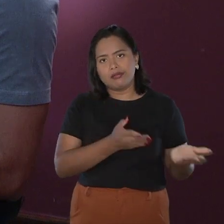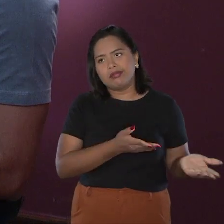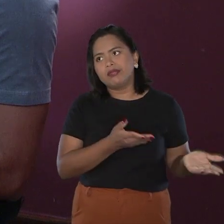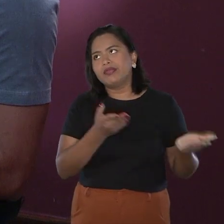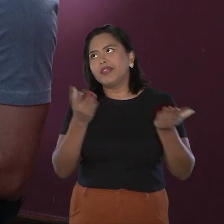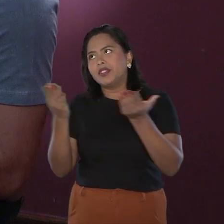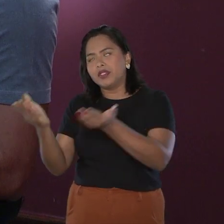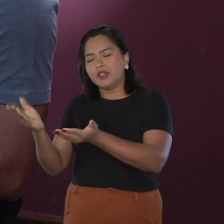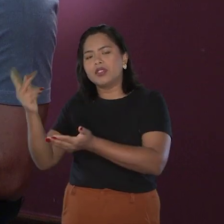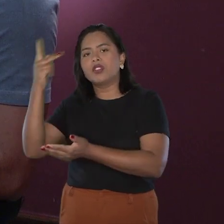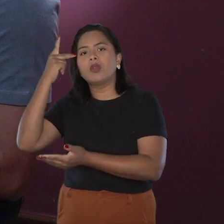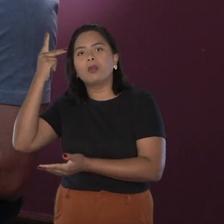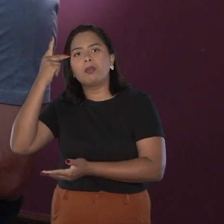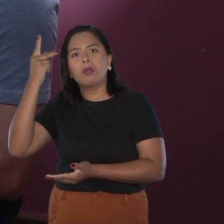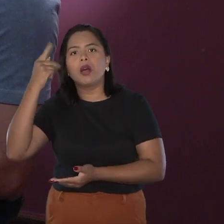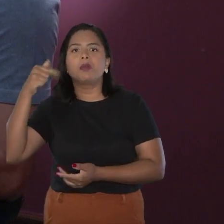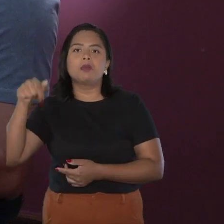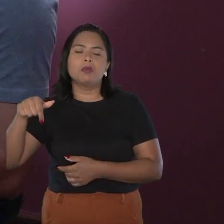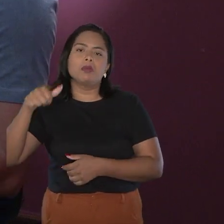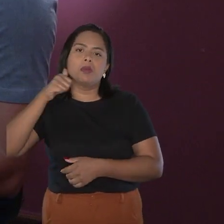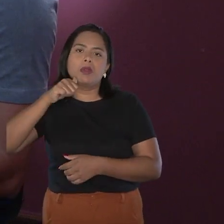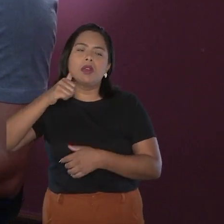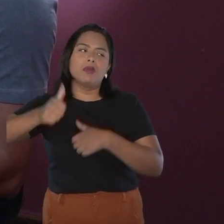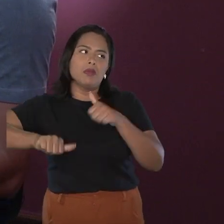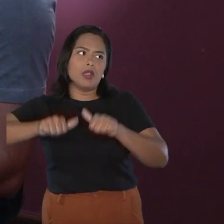Bauru para poder ter um acompanhamento dela